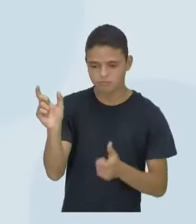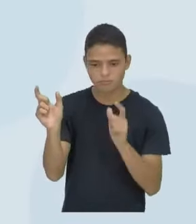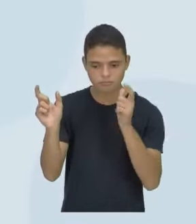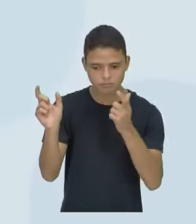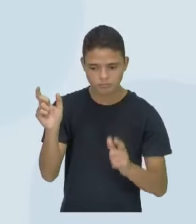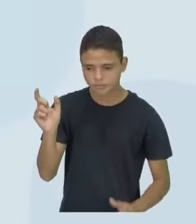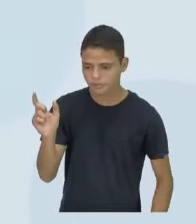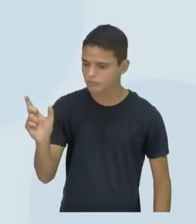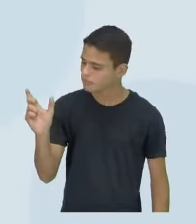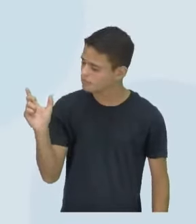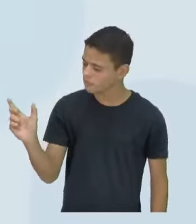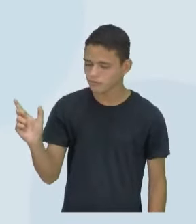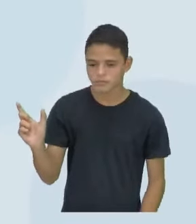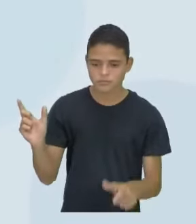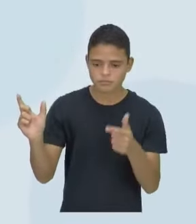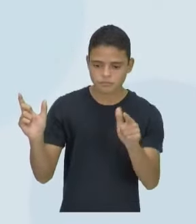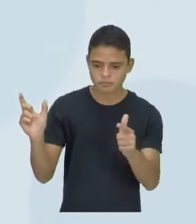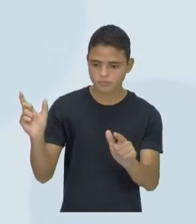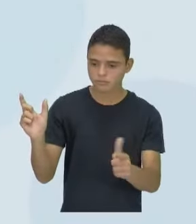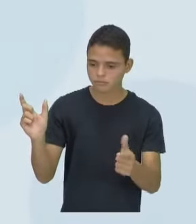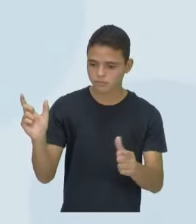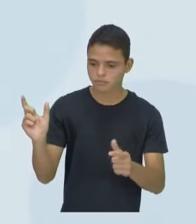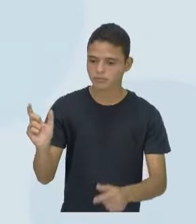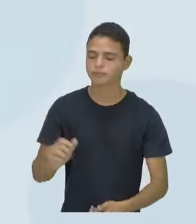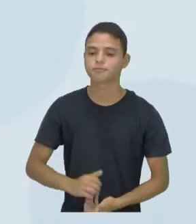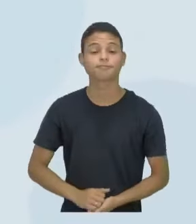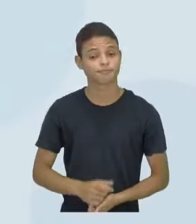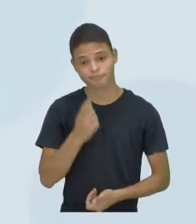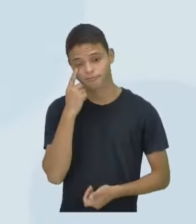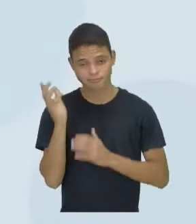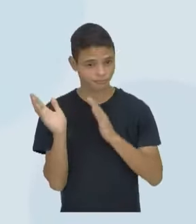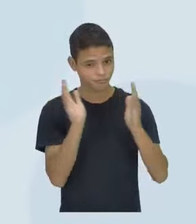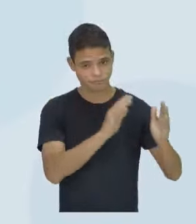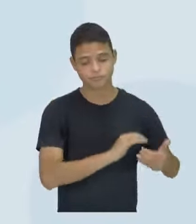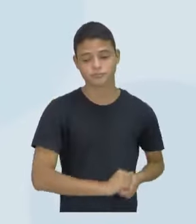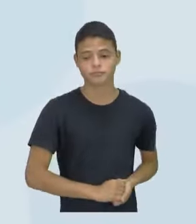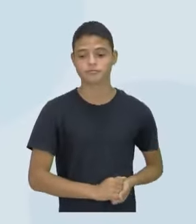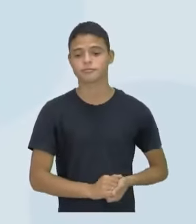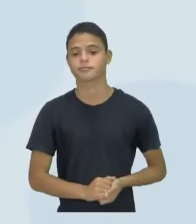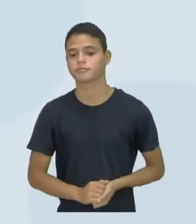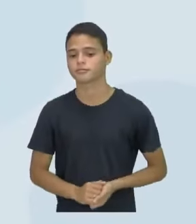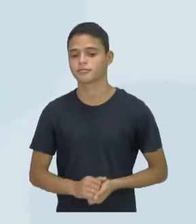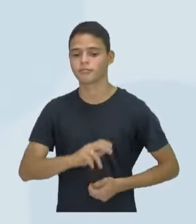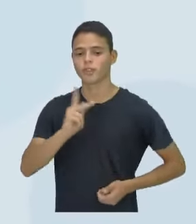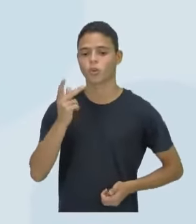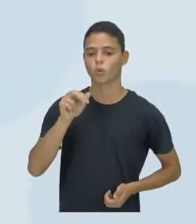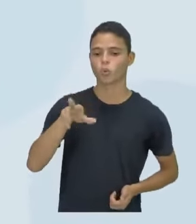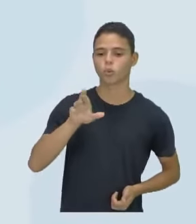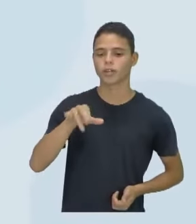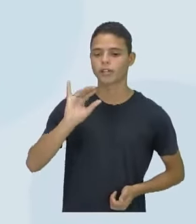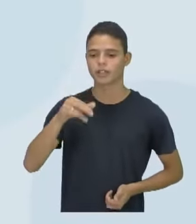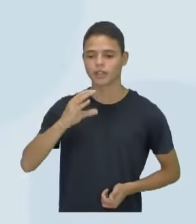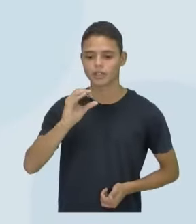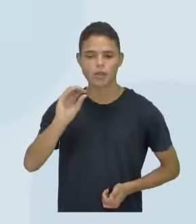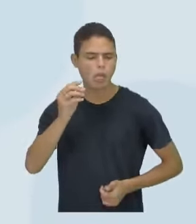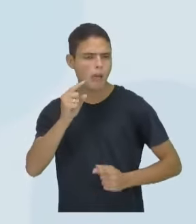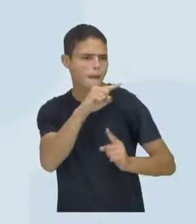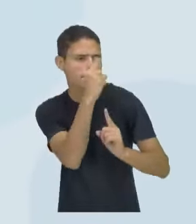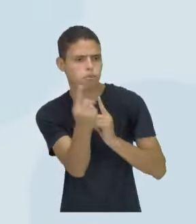Forest fires. Forest fires. Que é exatamente aquilo que vocês viram lá, né? Então, hurricanes, a gente tem lá como os tornados, né? Os